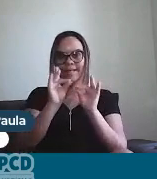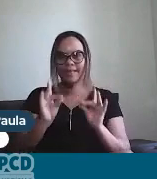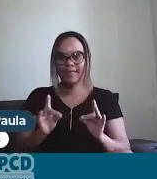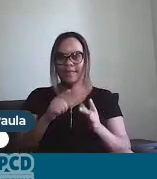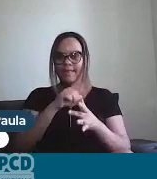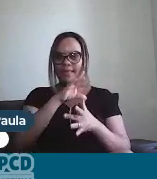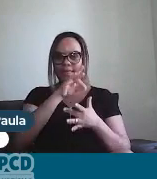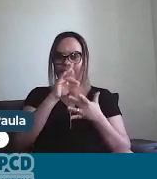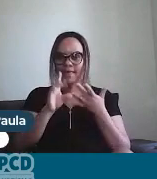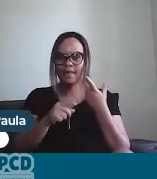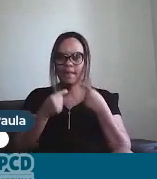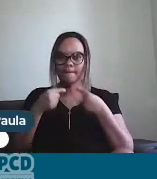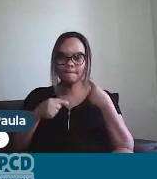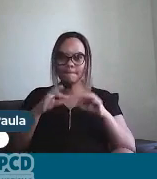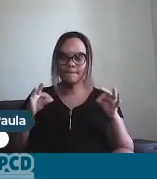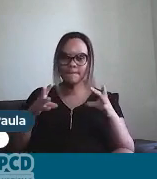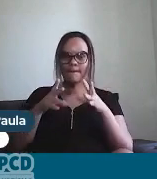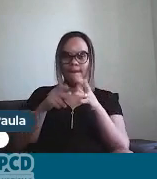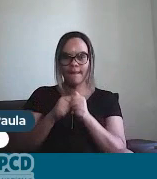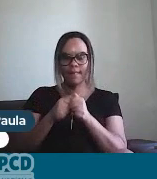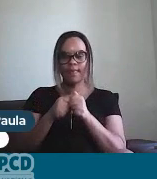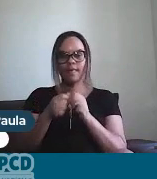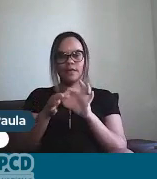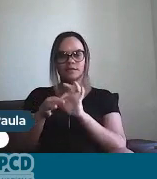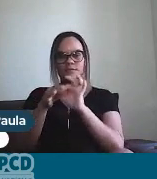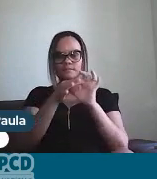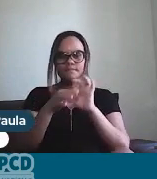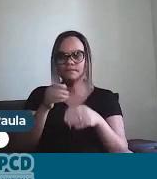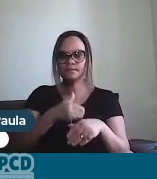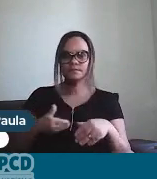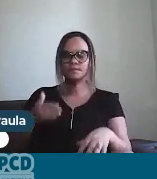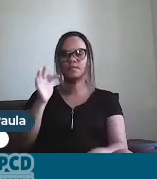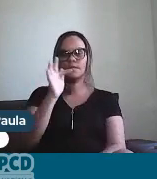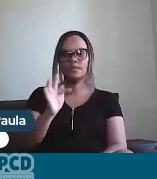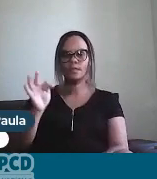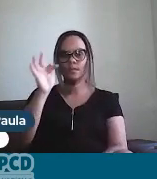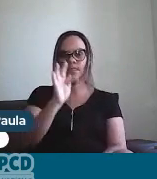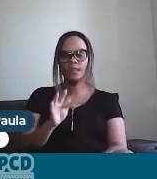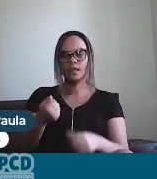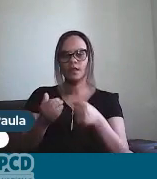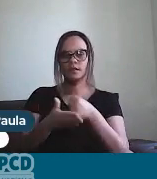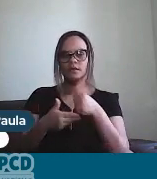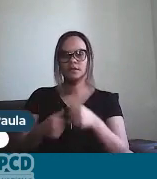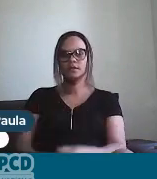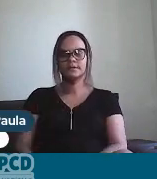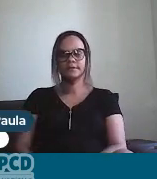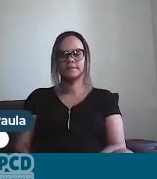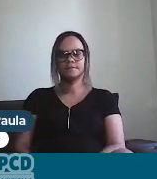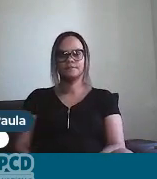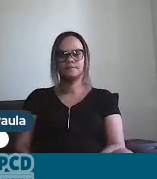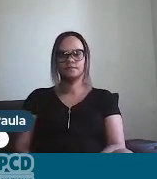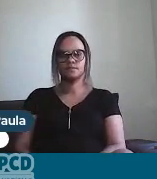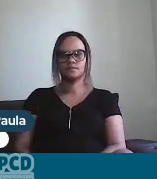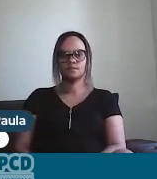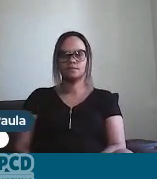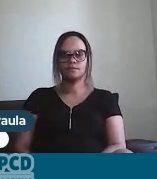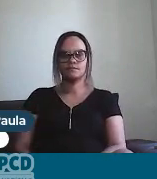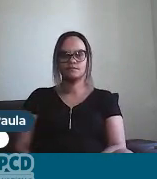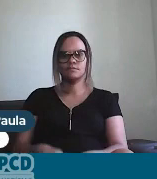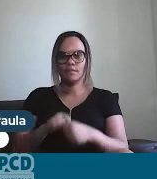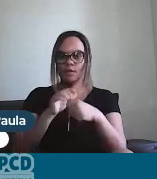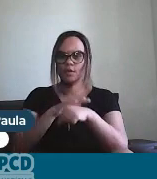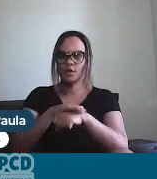as políticas. E fazendo essa coisa unificada nas políticas federais, o passo seguinte, até paralelo, né, porque as conversas já